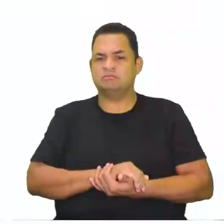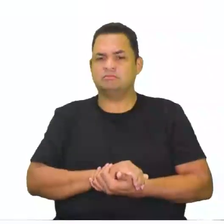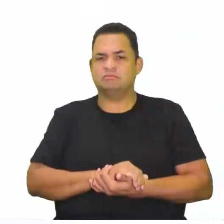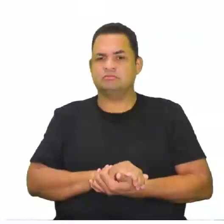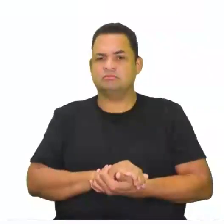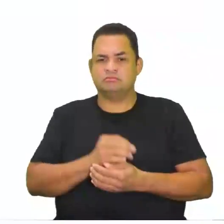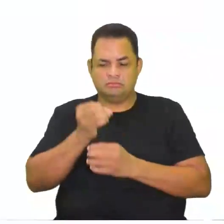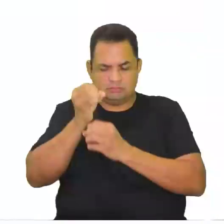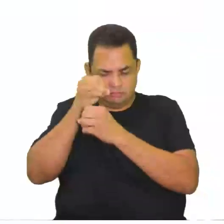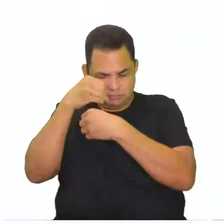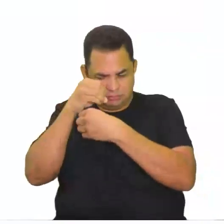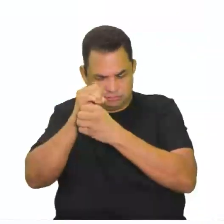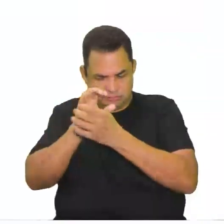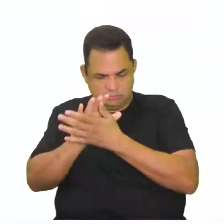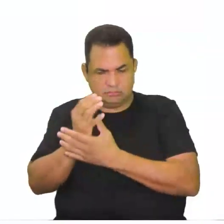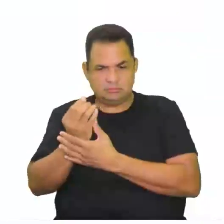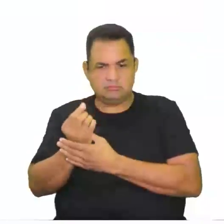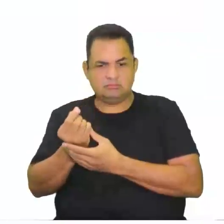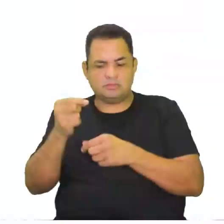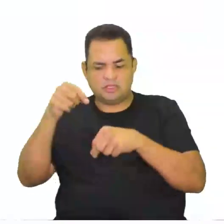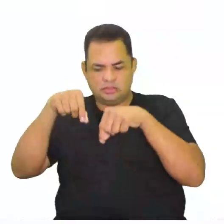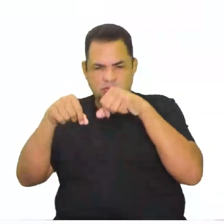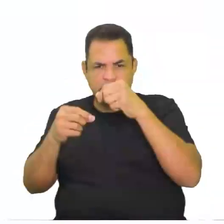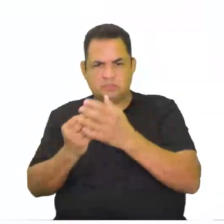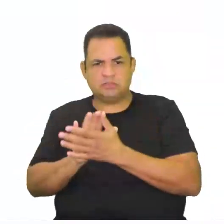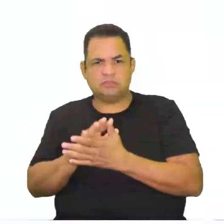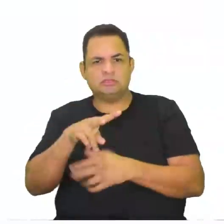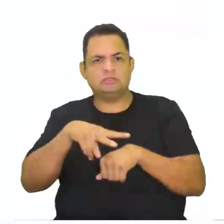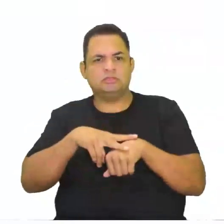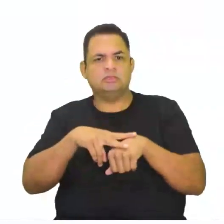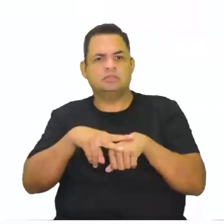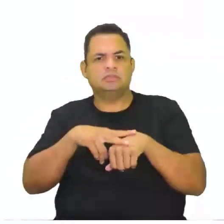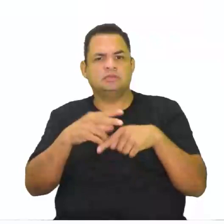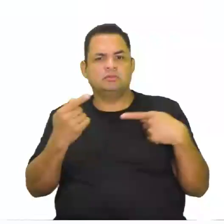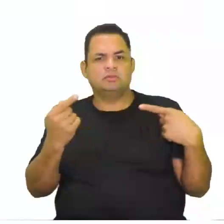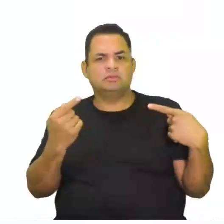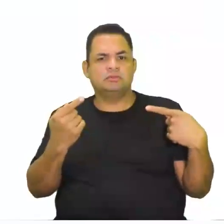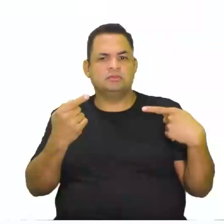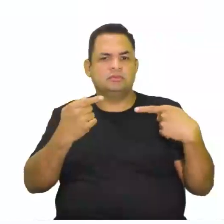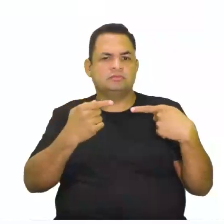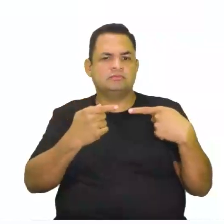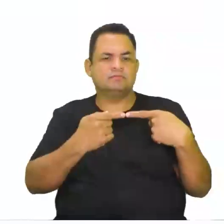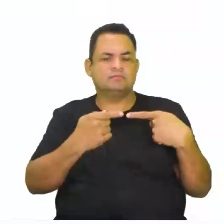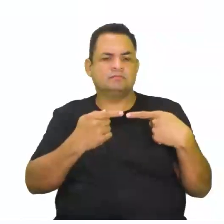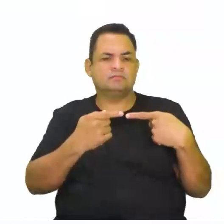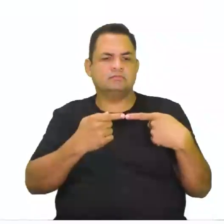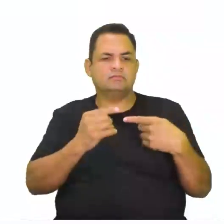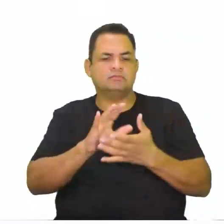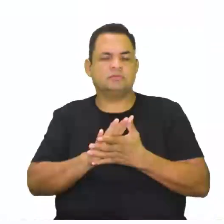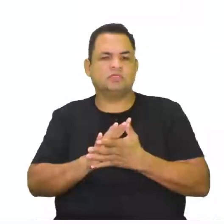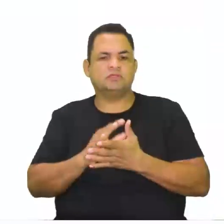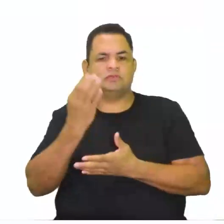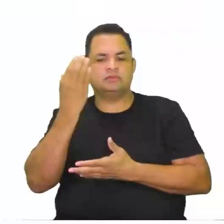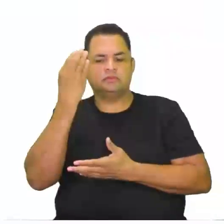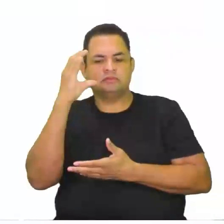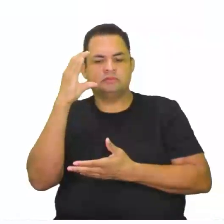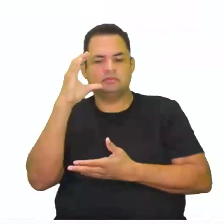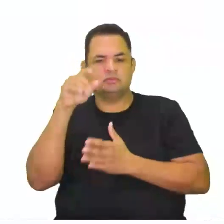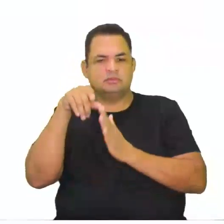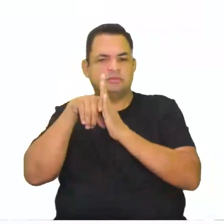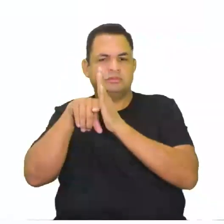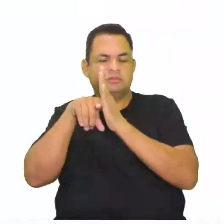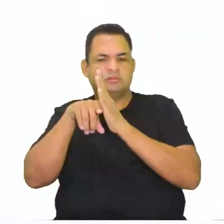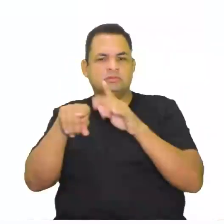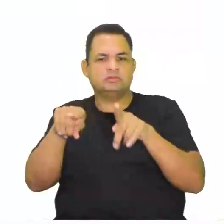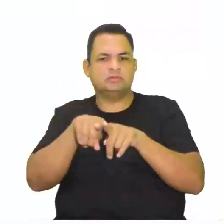umas plantinhas verdes. Se você for associar, nós estamos falando de ciência e